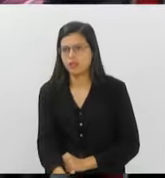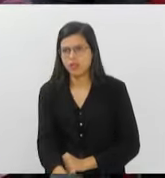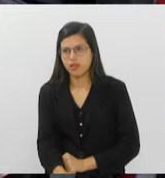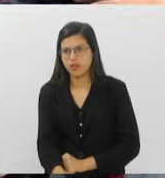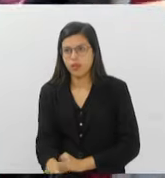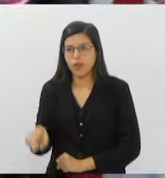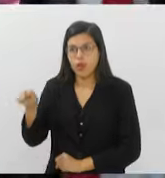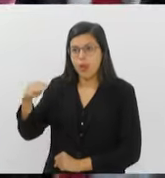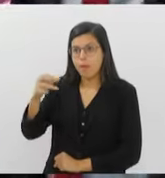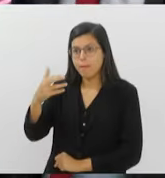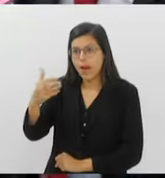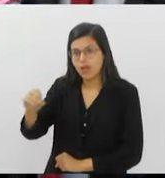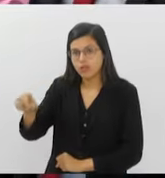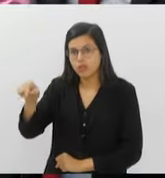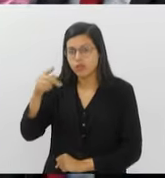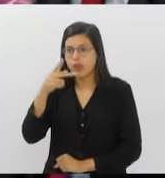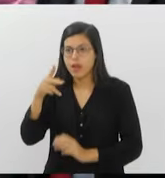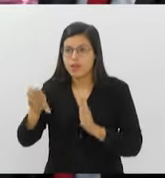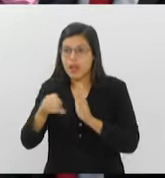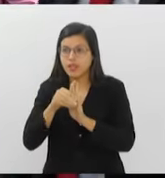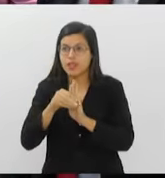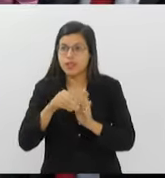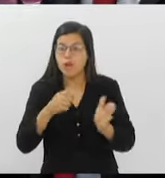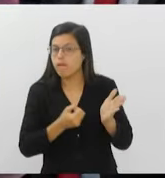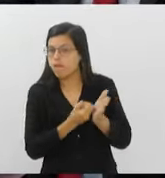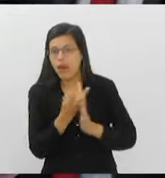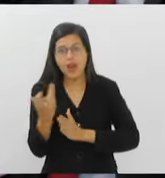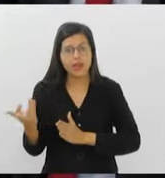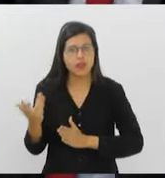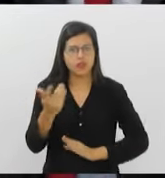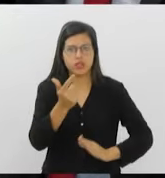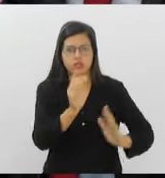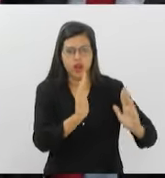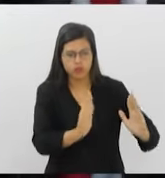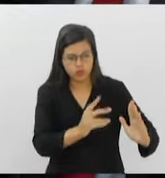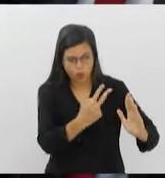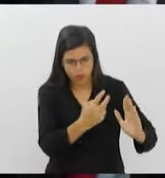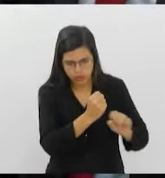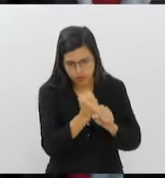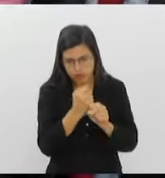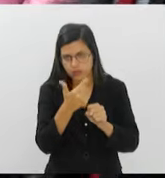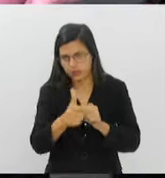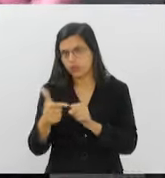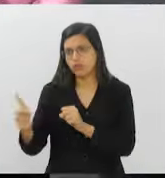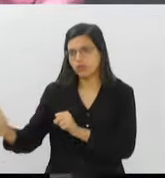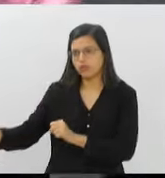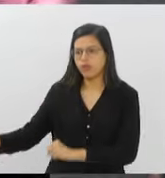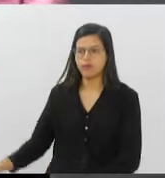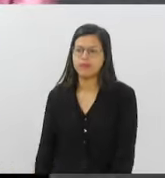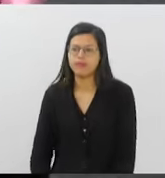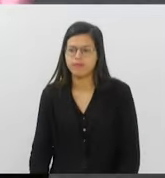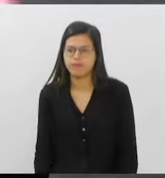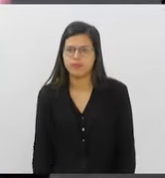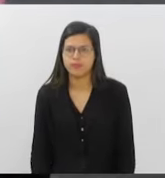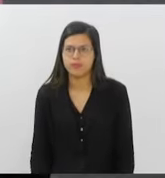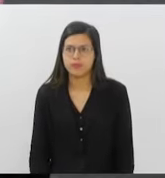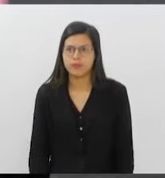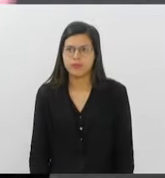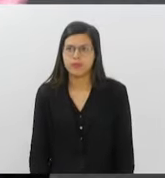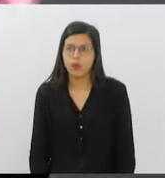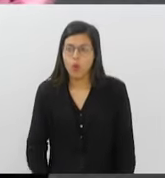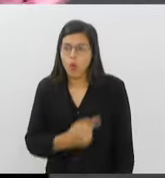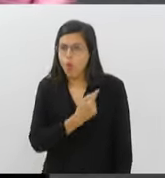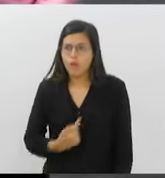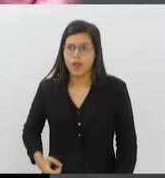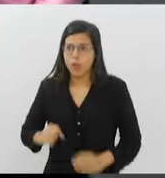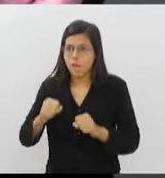diz são várias reconduções indefinidas de 2 anos. Só para ficar claro que essa presidente, é a votação. Questão de ordem. O governo pode votar